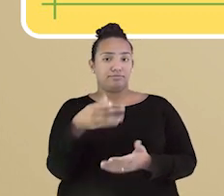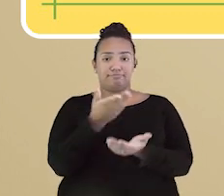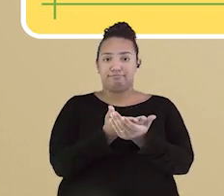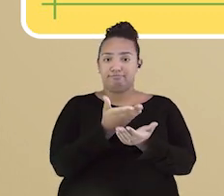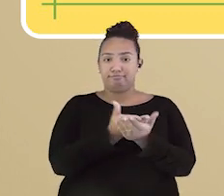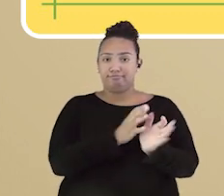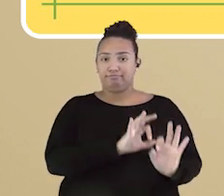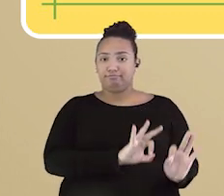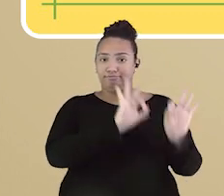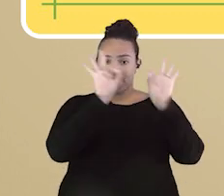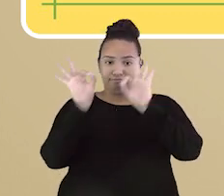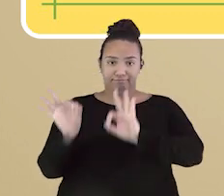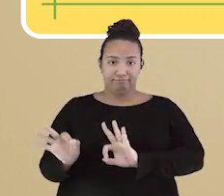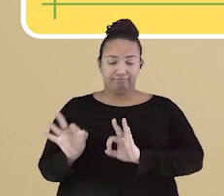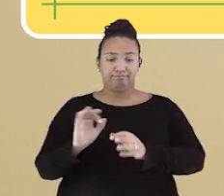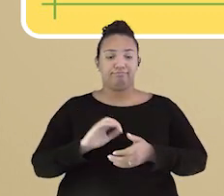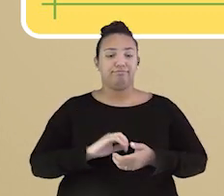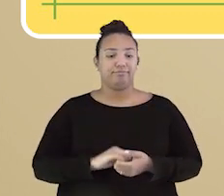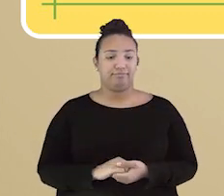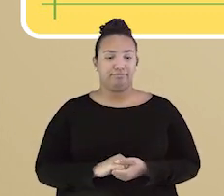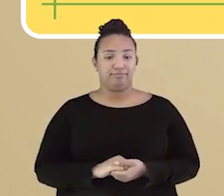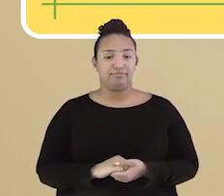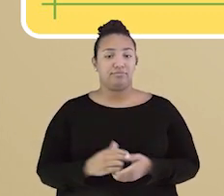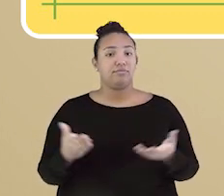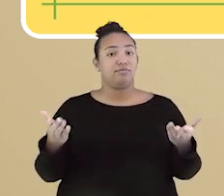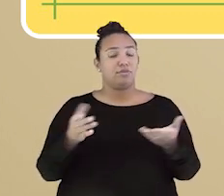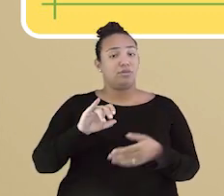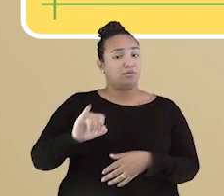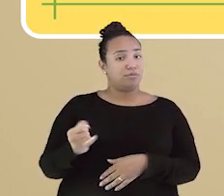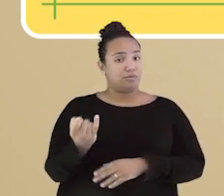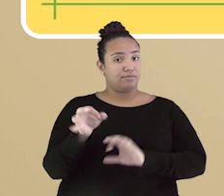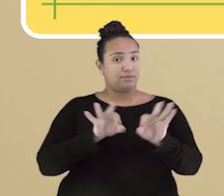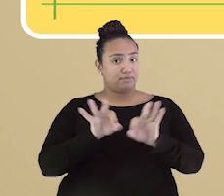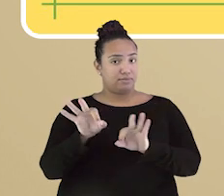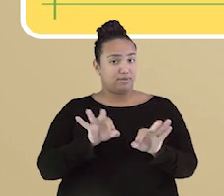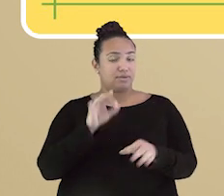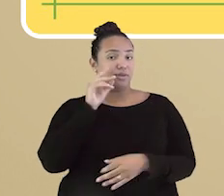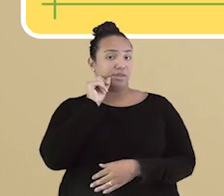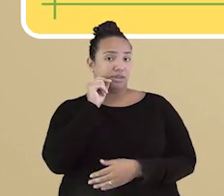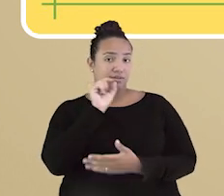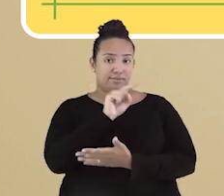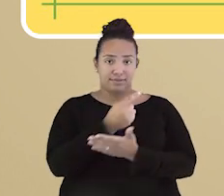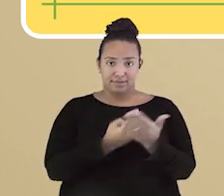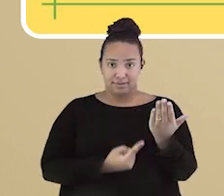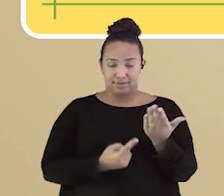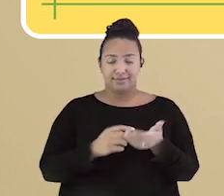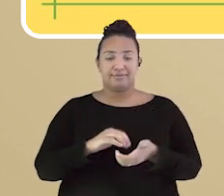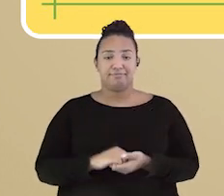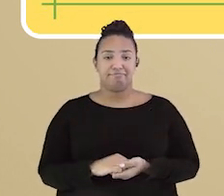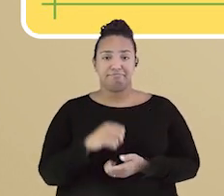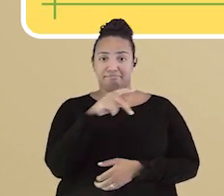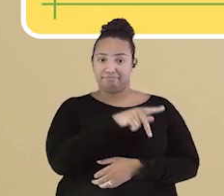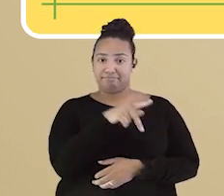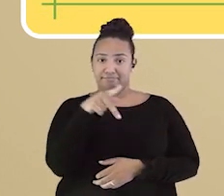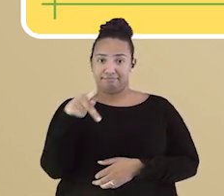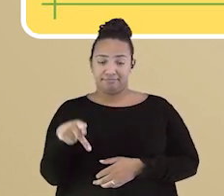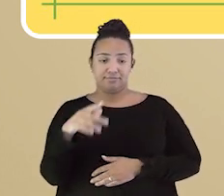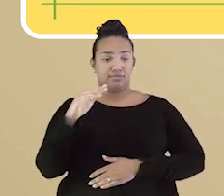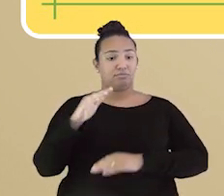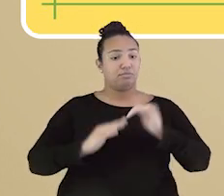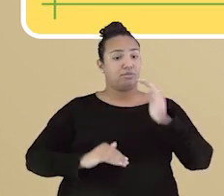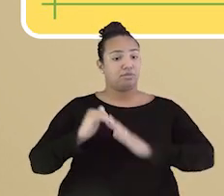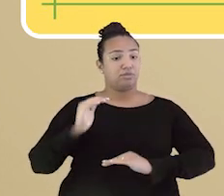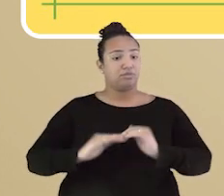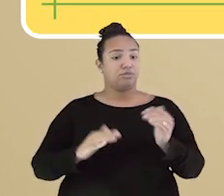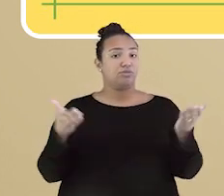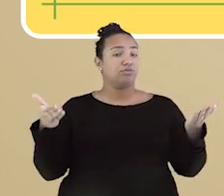que estiverem assistindo. Use esse tempo para pegar o seu caderno e o lápis. Professores e professoras, a habilidade trabalhada